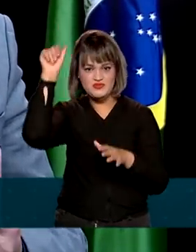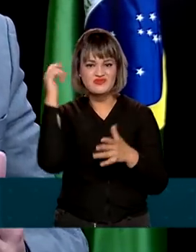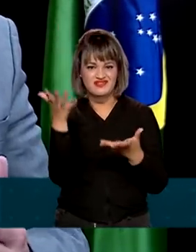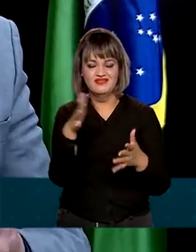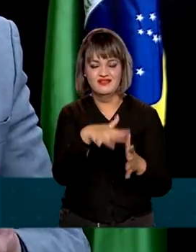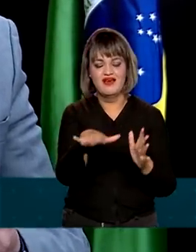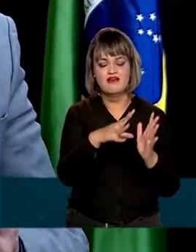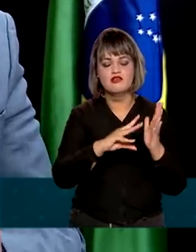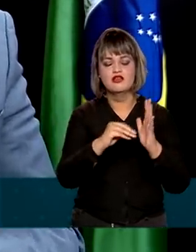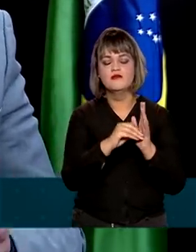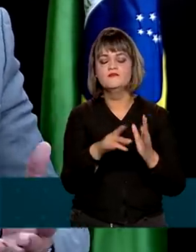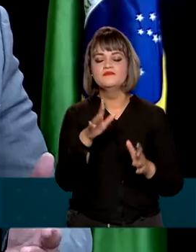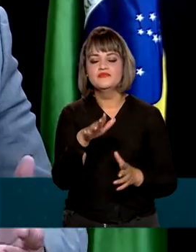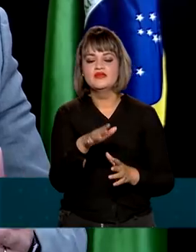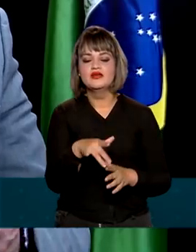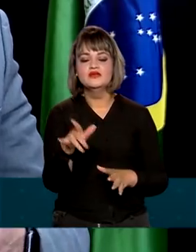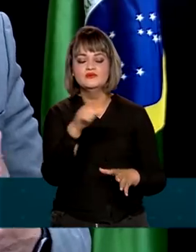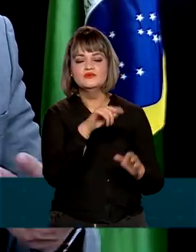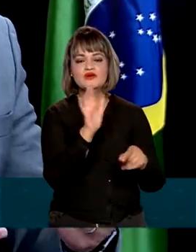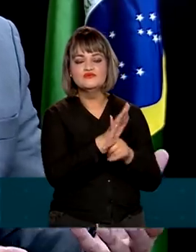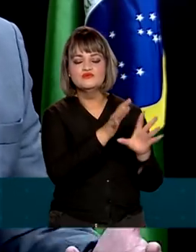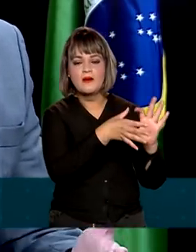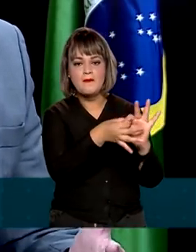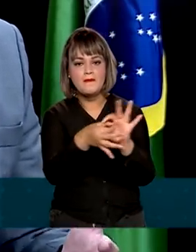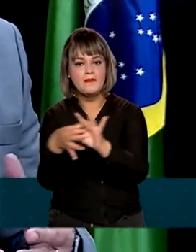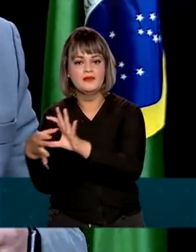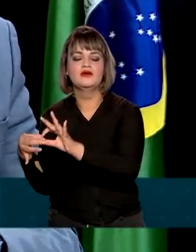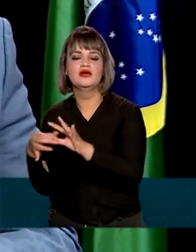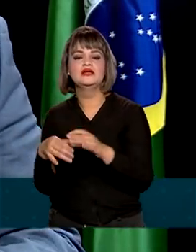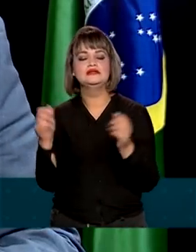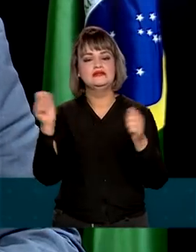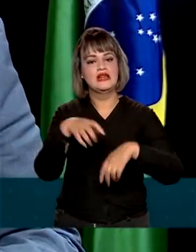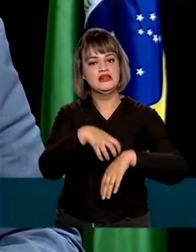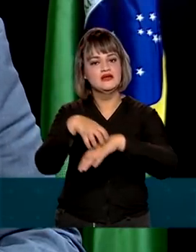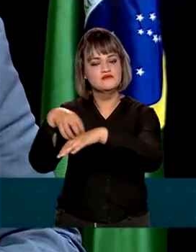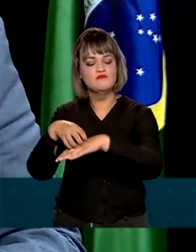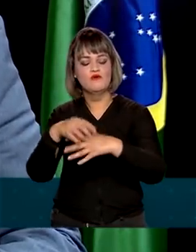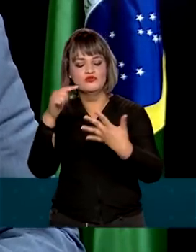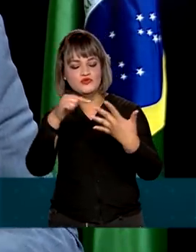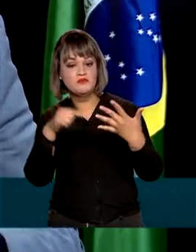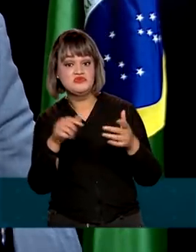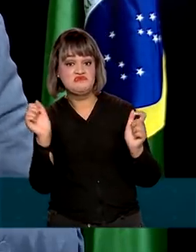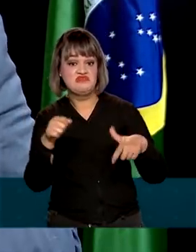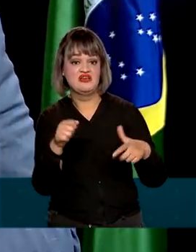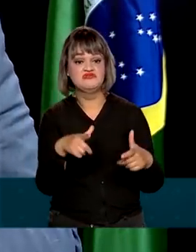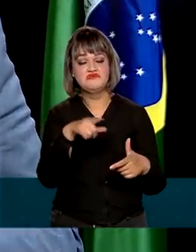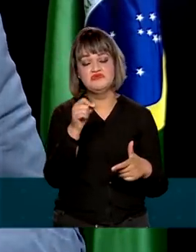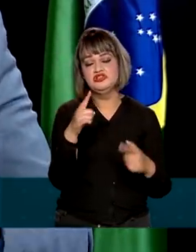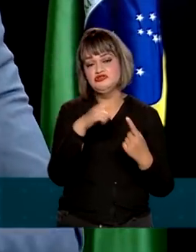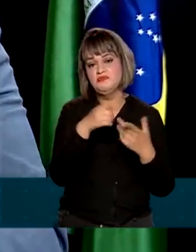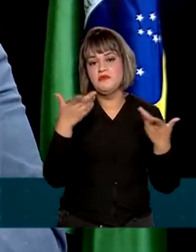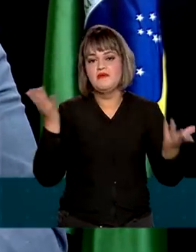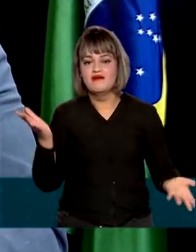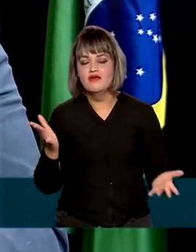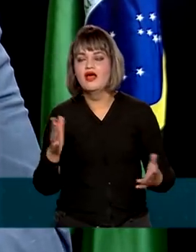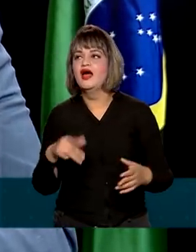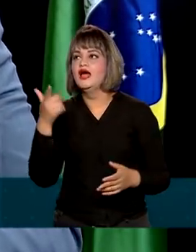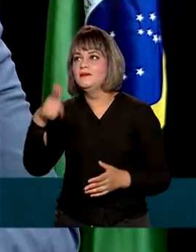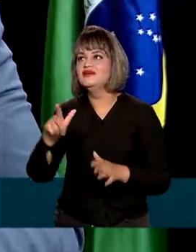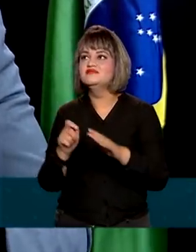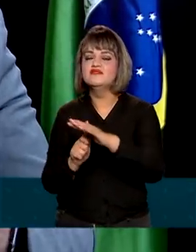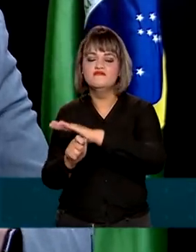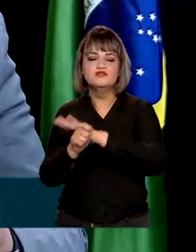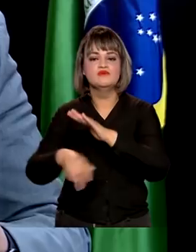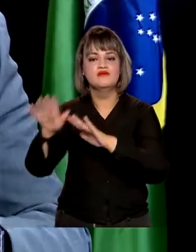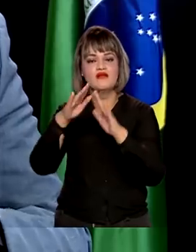fundamentais que representam a conectividade a opção de transporte muitas vezes que eles têm muitos investimentos na Aviação